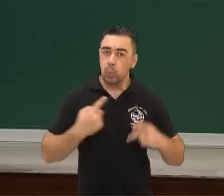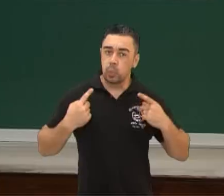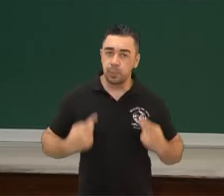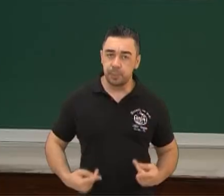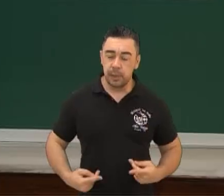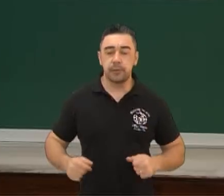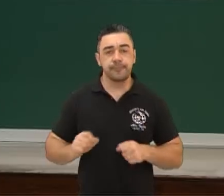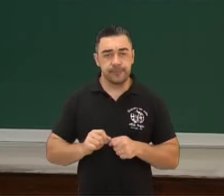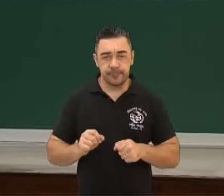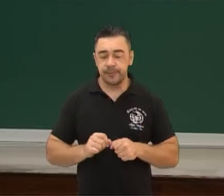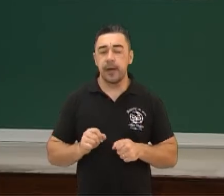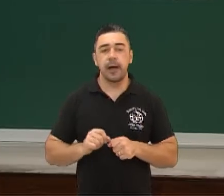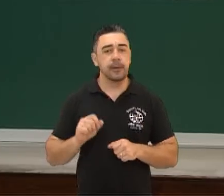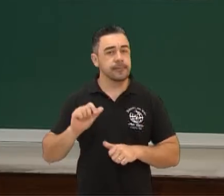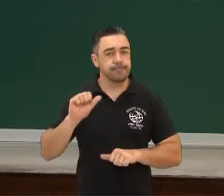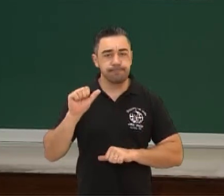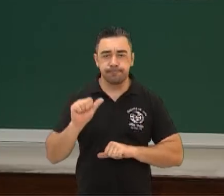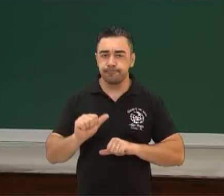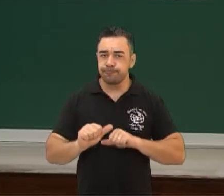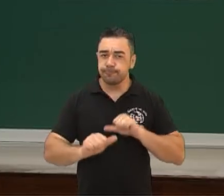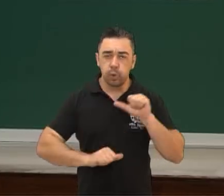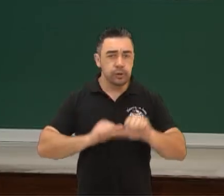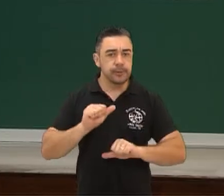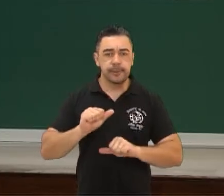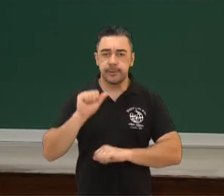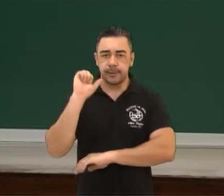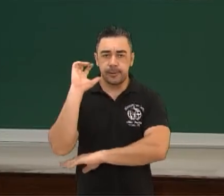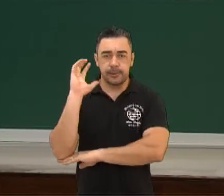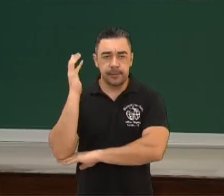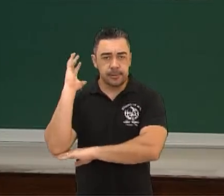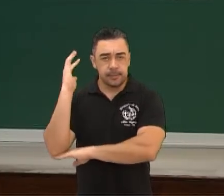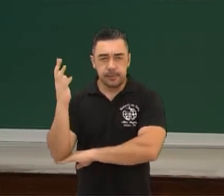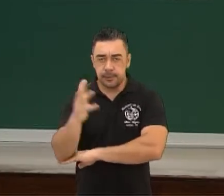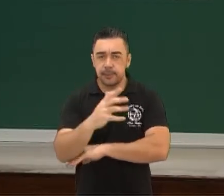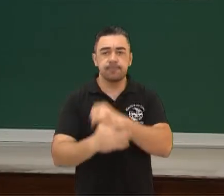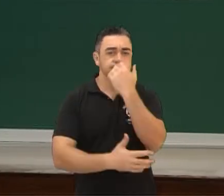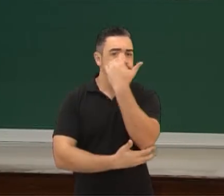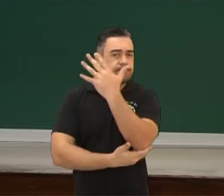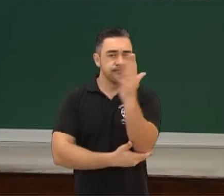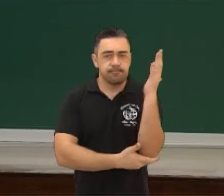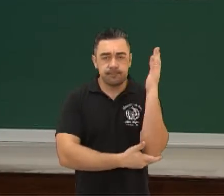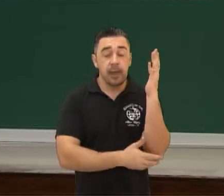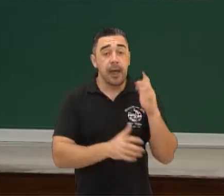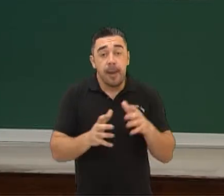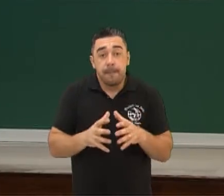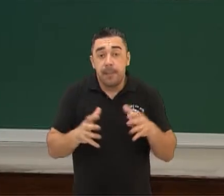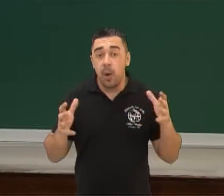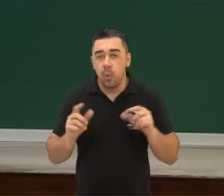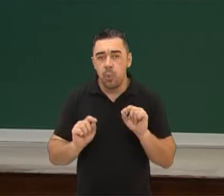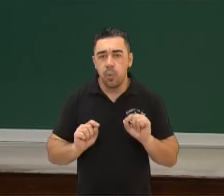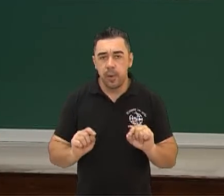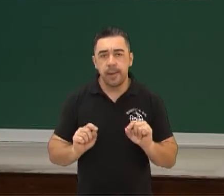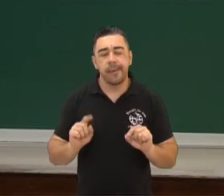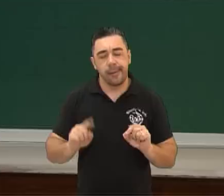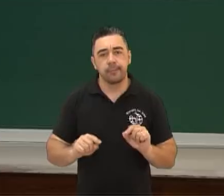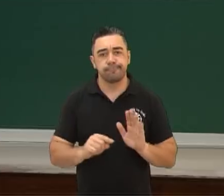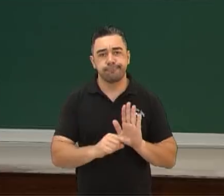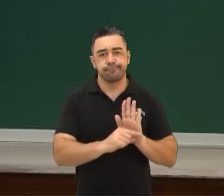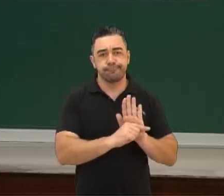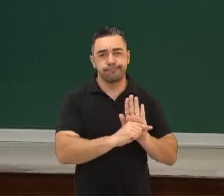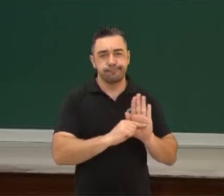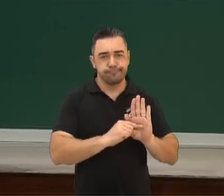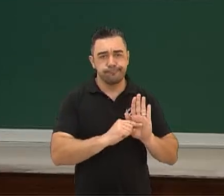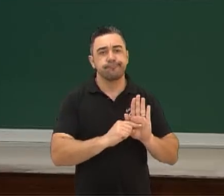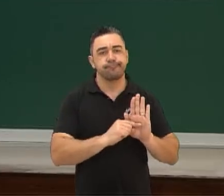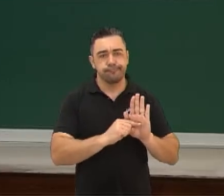muitas transformações. E, na maioria das vezes, essas transformações, elas são negativas,